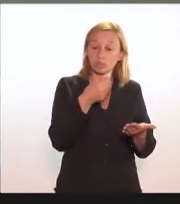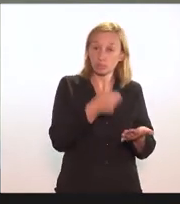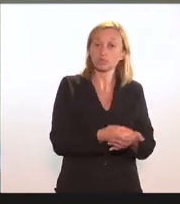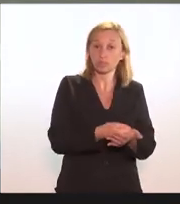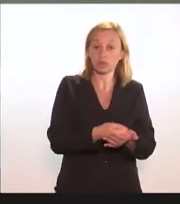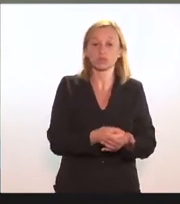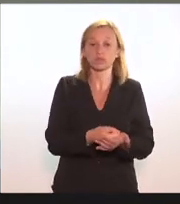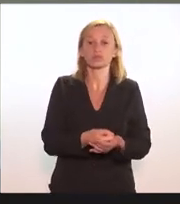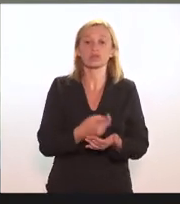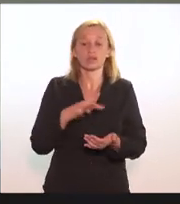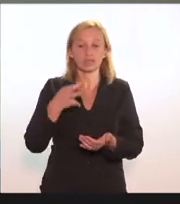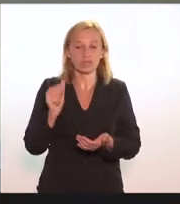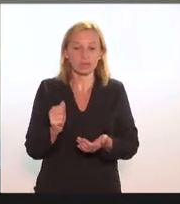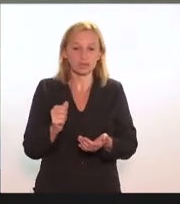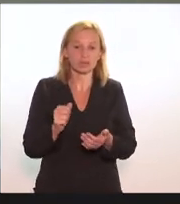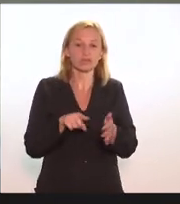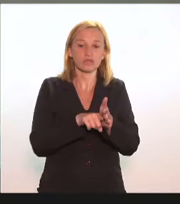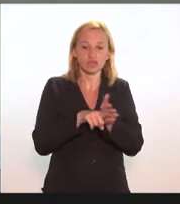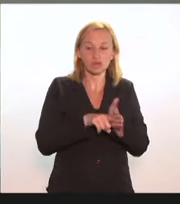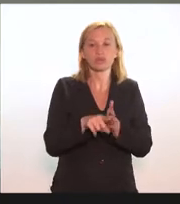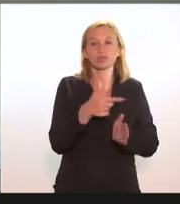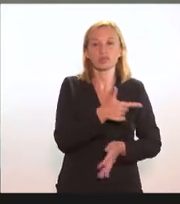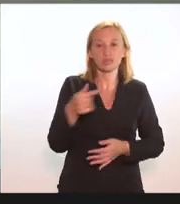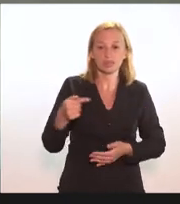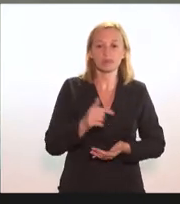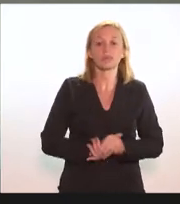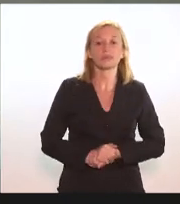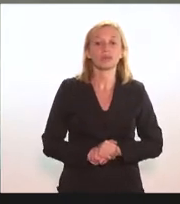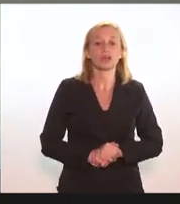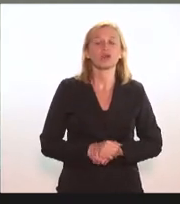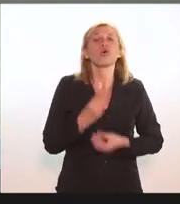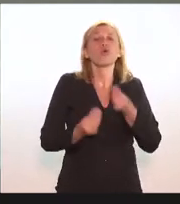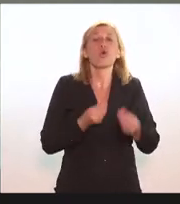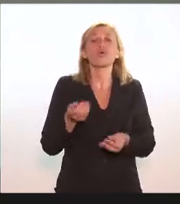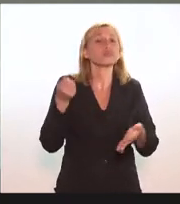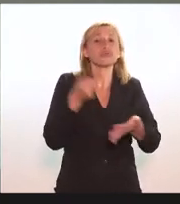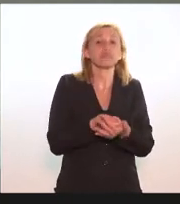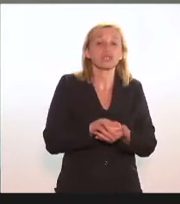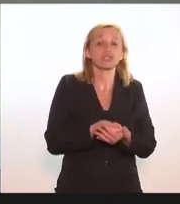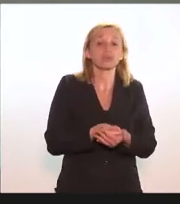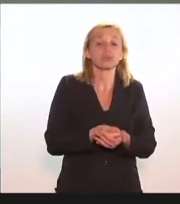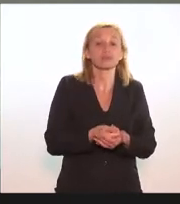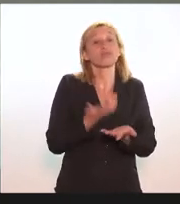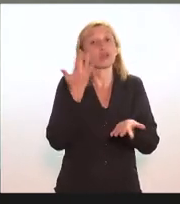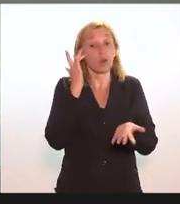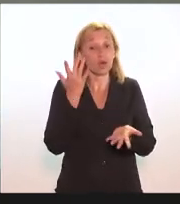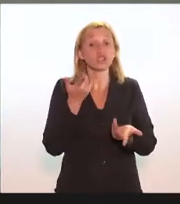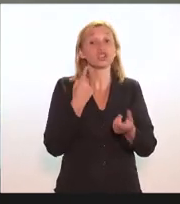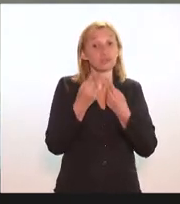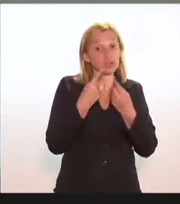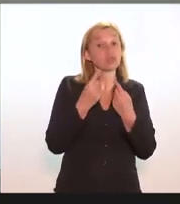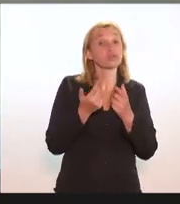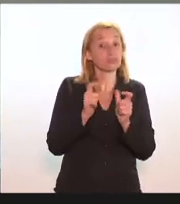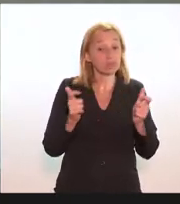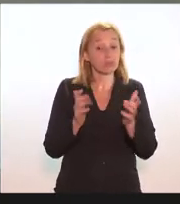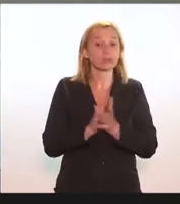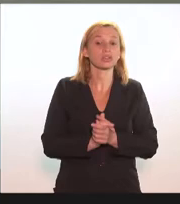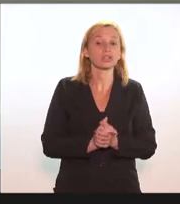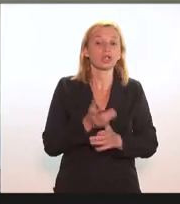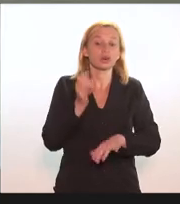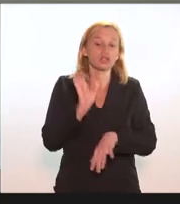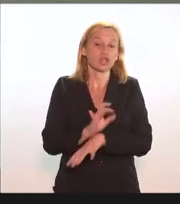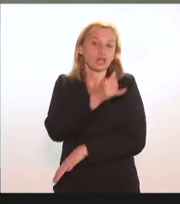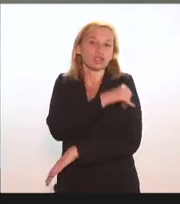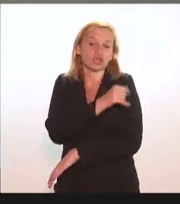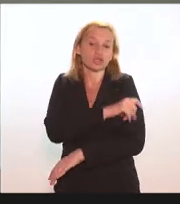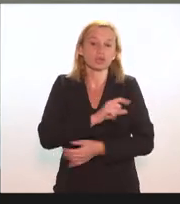plano de recuperação fiscal definido em 2017. Como que ele cumpriu isso? Que eu acho que é a grande discussão. O Estado do Rio de Janeiro fez